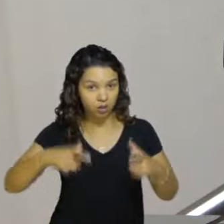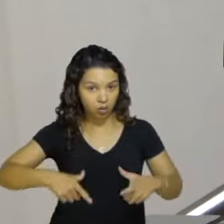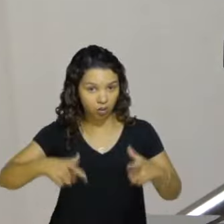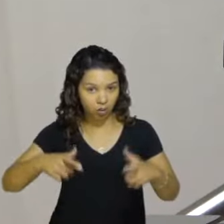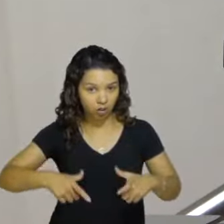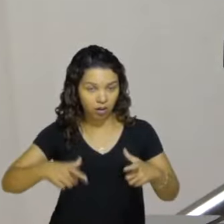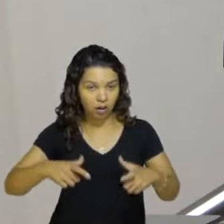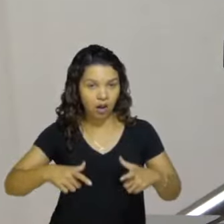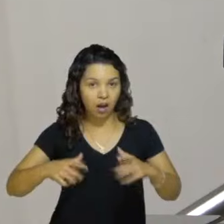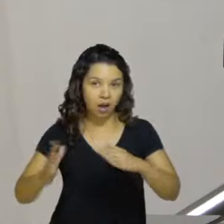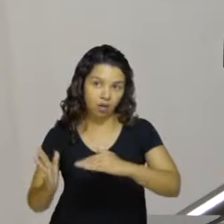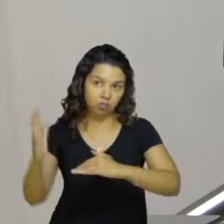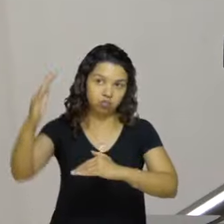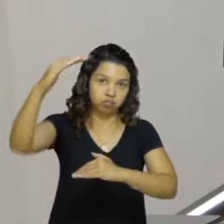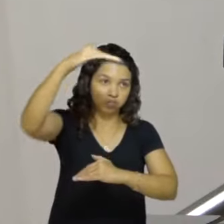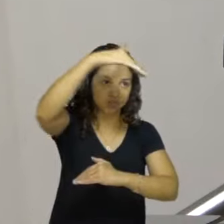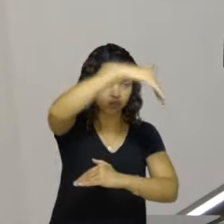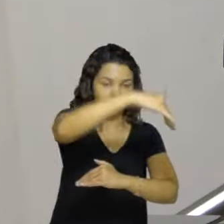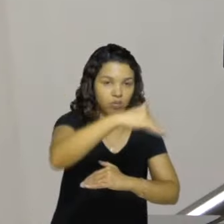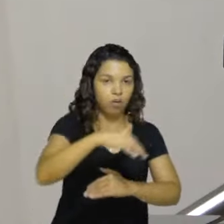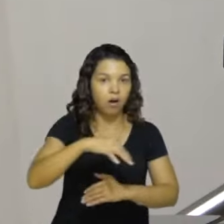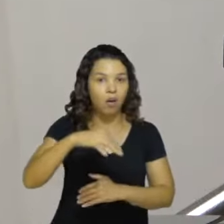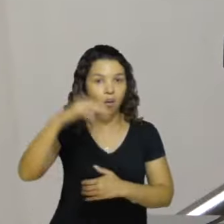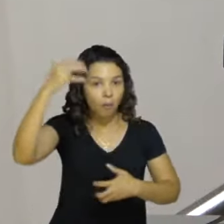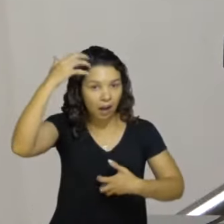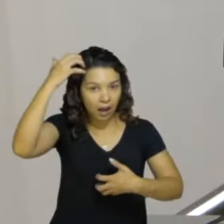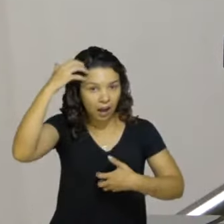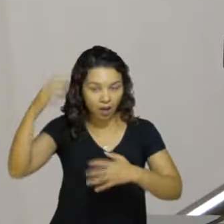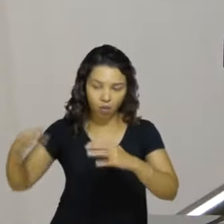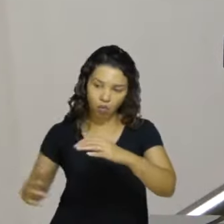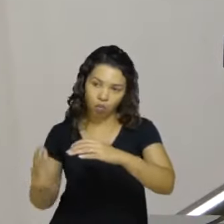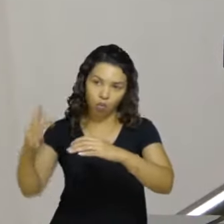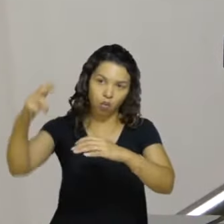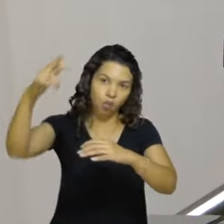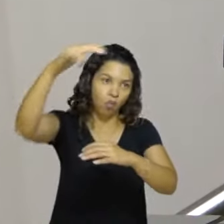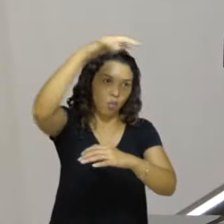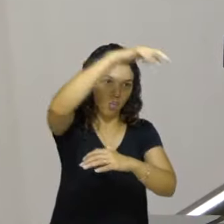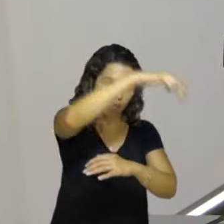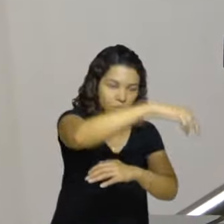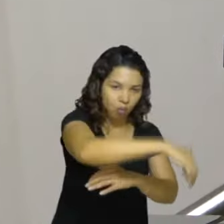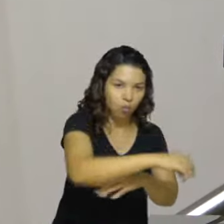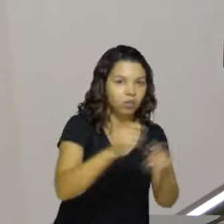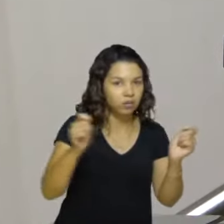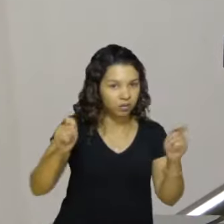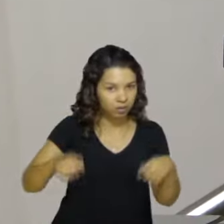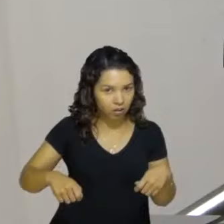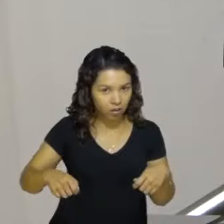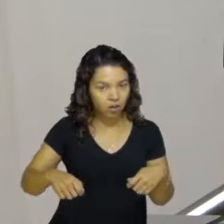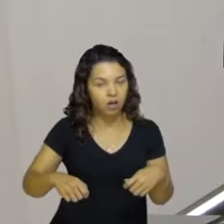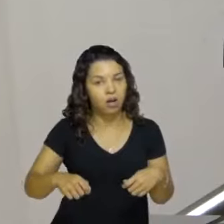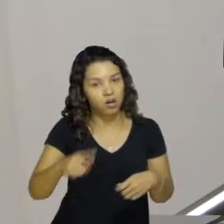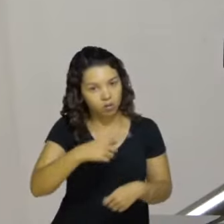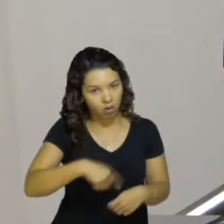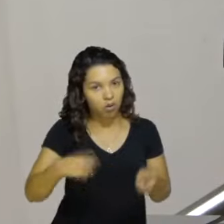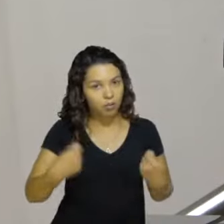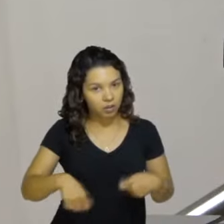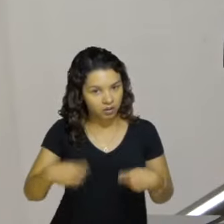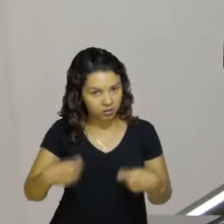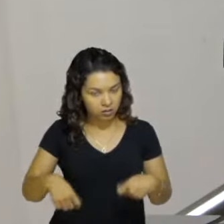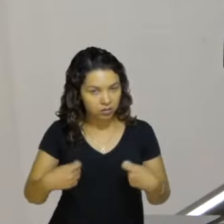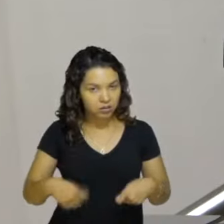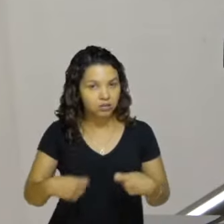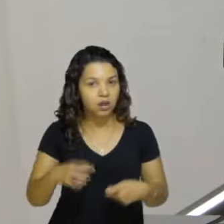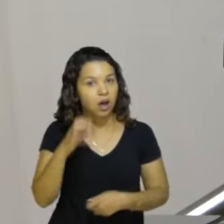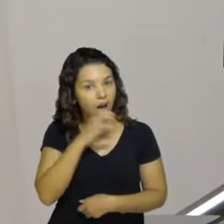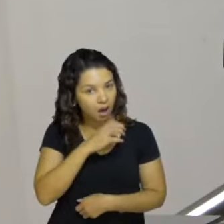outro. É importante que assim eu tenha. E nós precisamos ter essa ação rápida do Estado. Outro ponto,